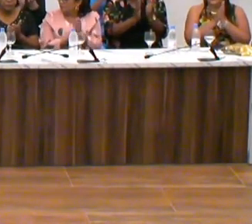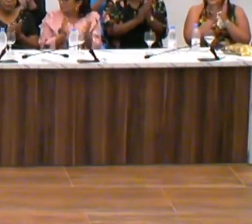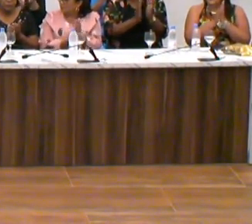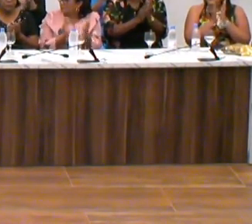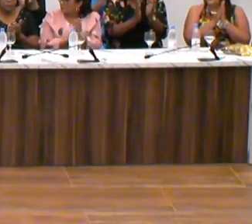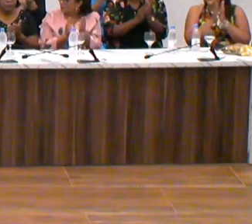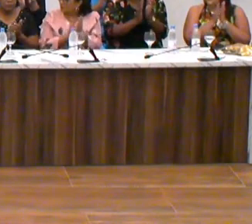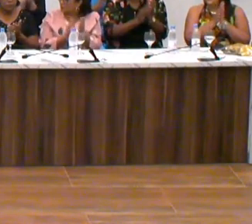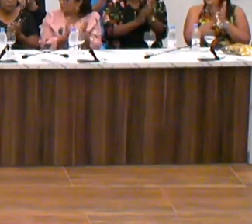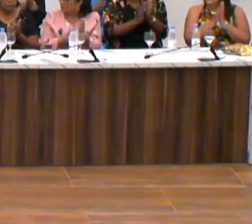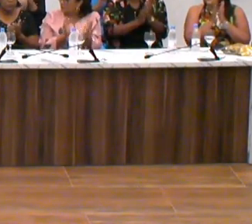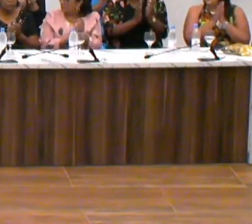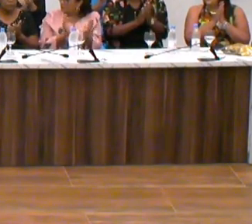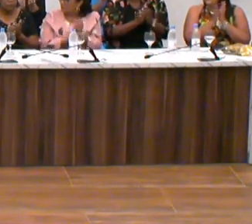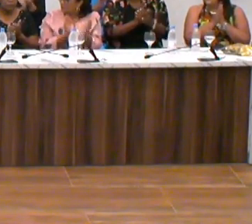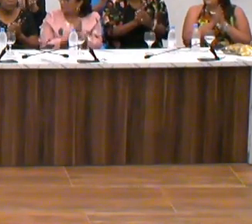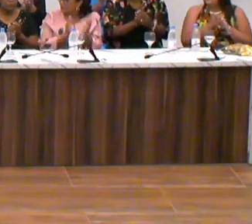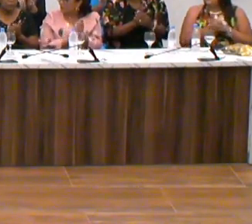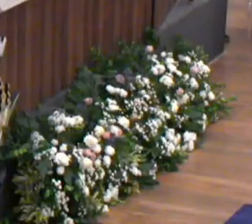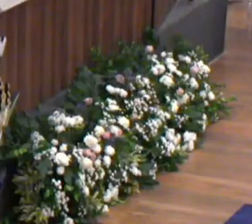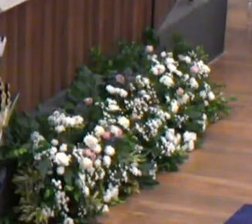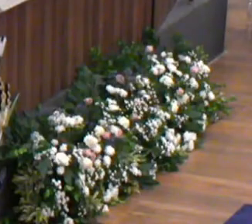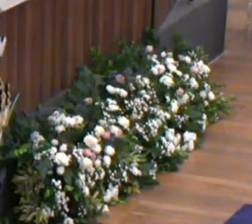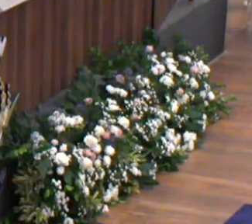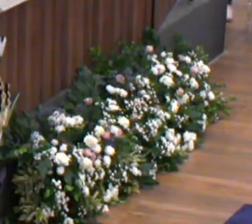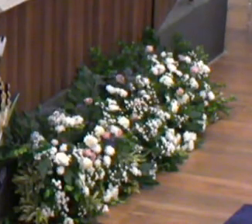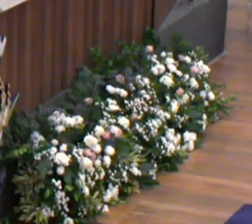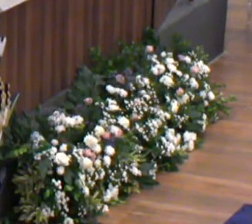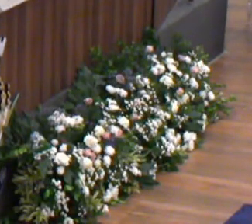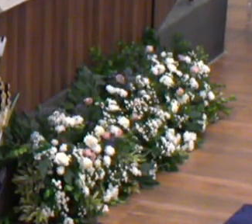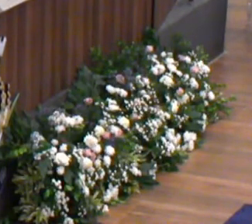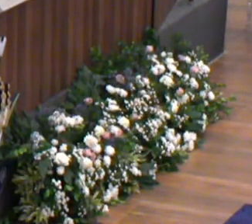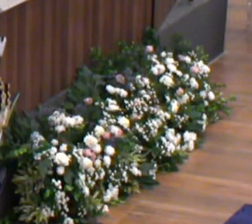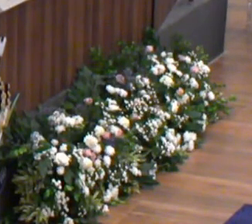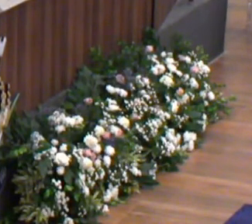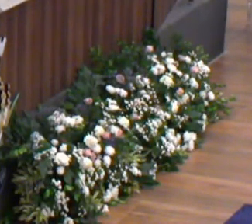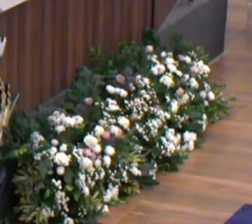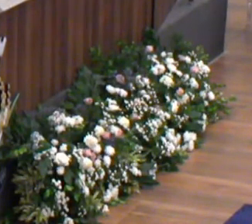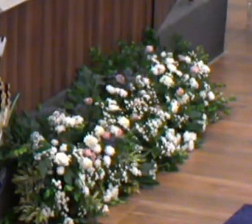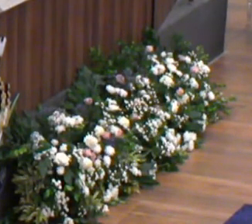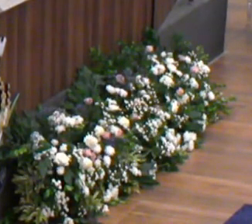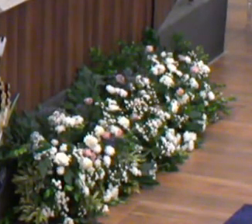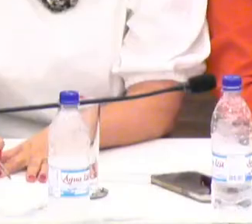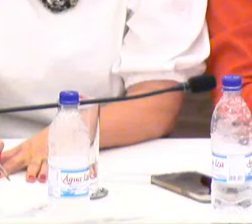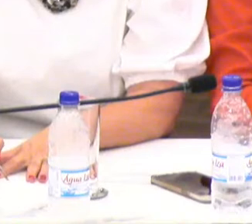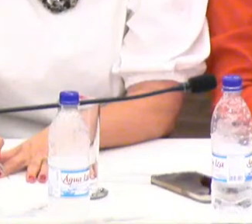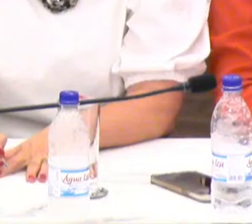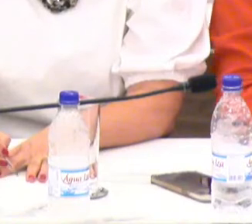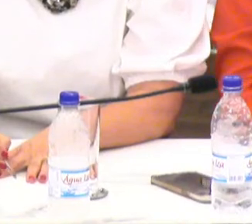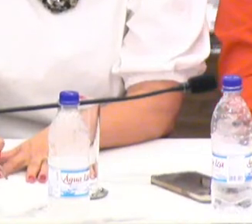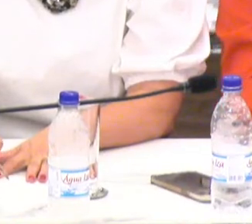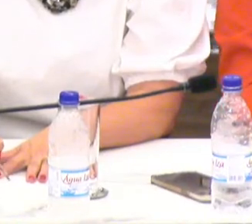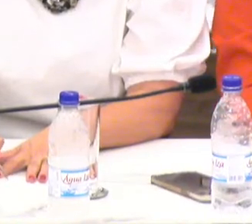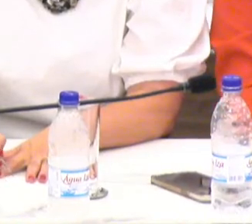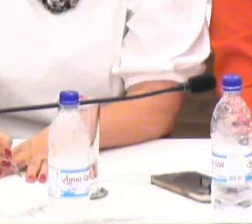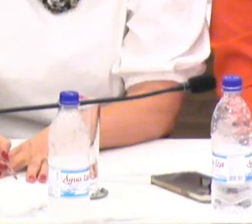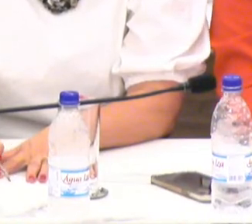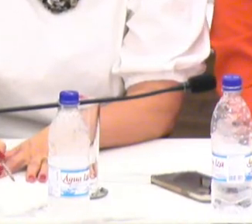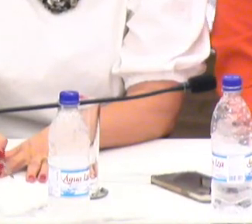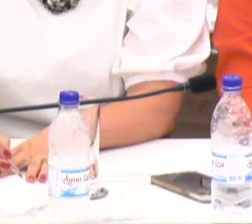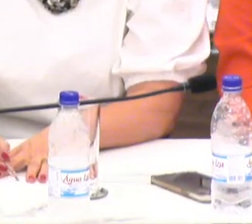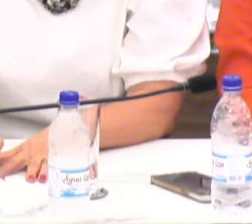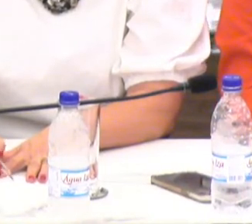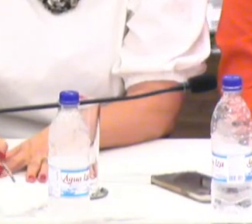Obrigado, vereador André Rezende. Da nossa parte, não poderia ser diferente e passar a palavra a uma